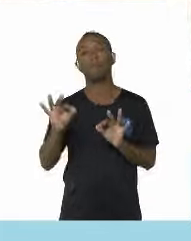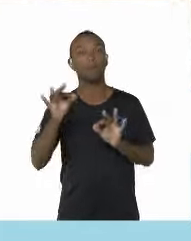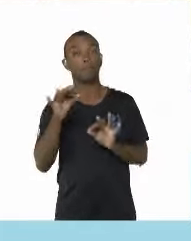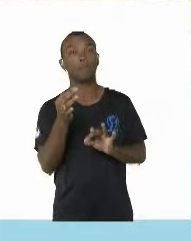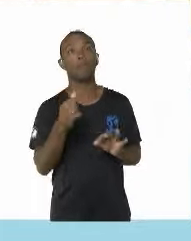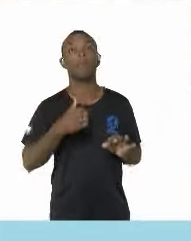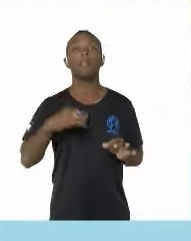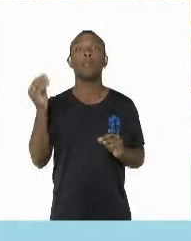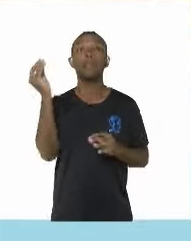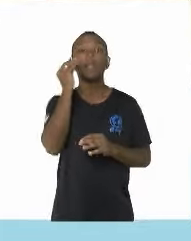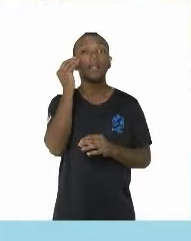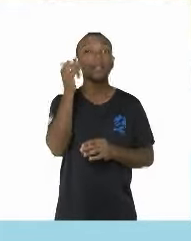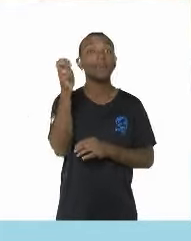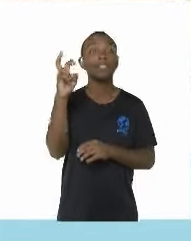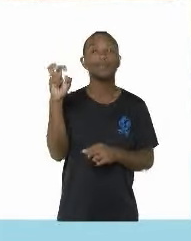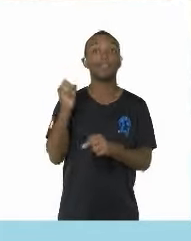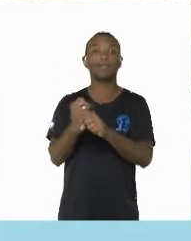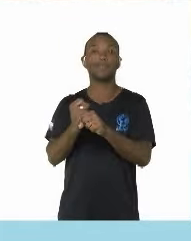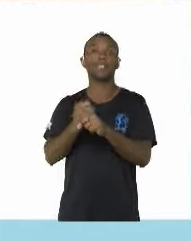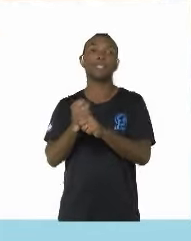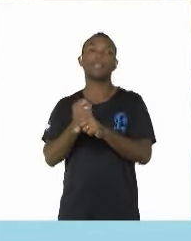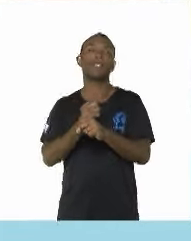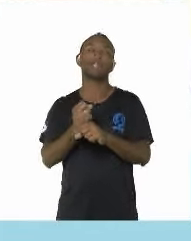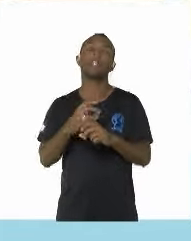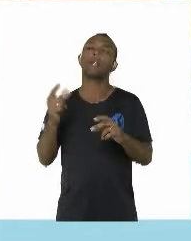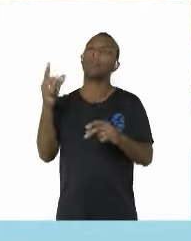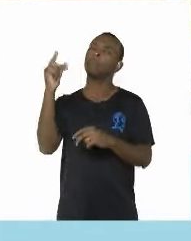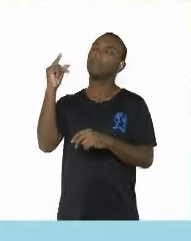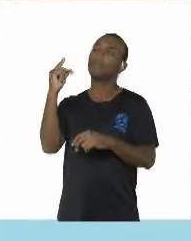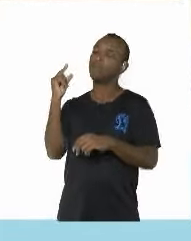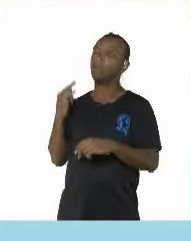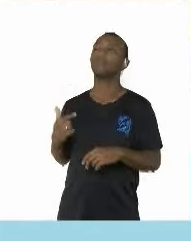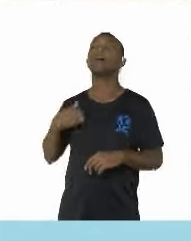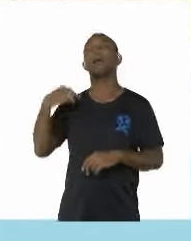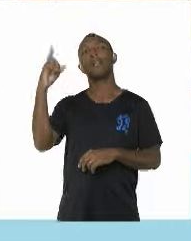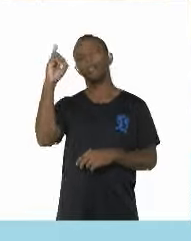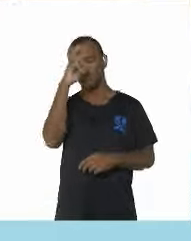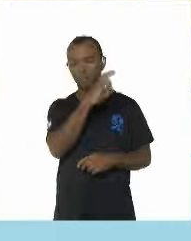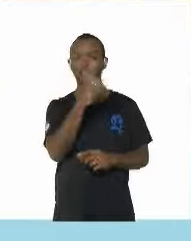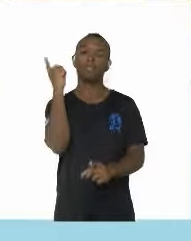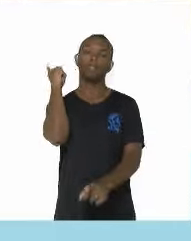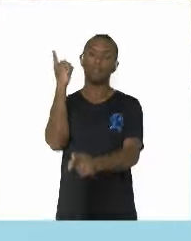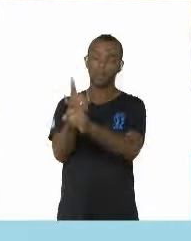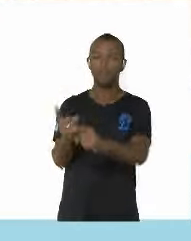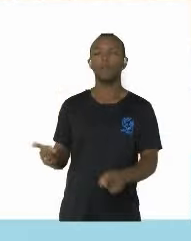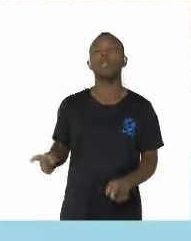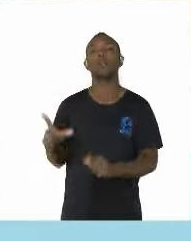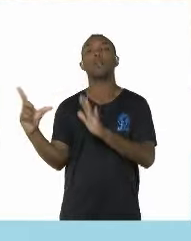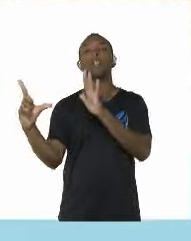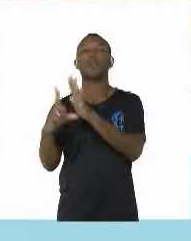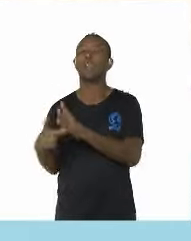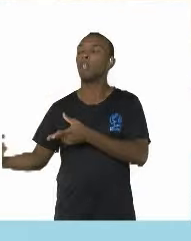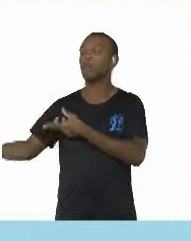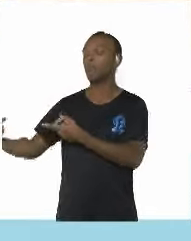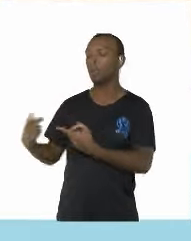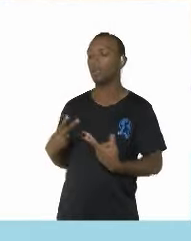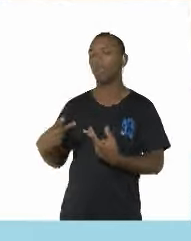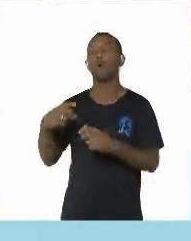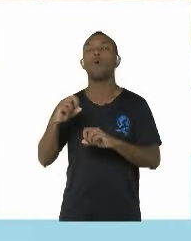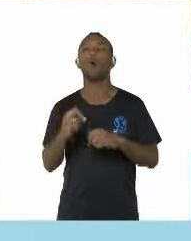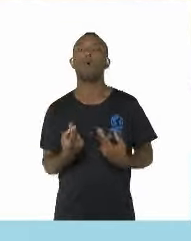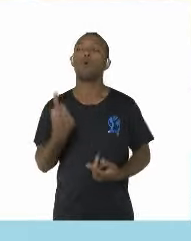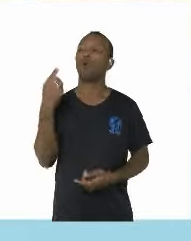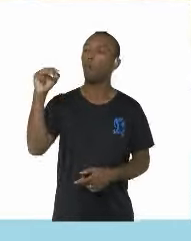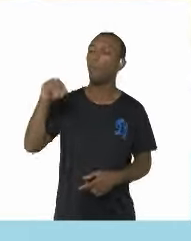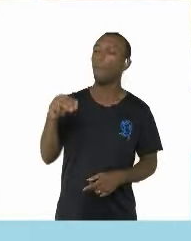né? Há 15 anos atrás, era muito difícil encontrar fornecedores que fossem fazer 5 metros, 1